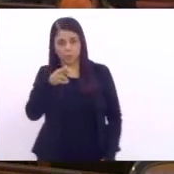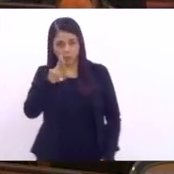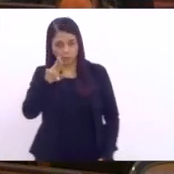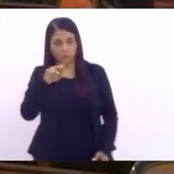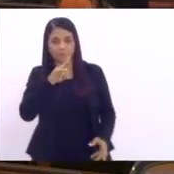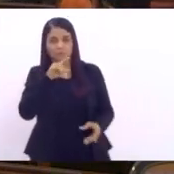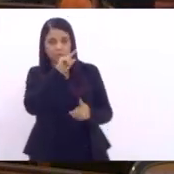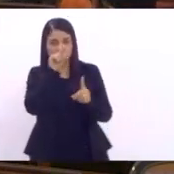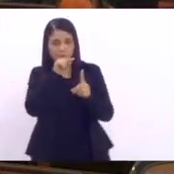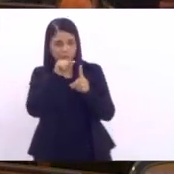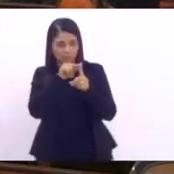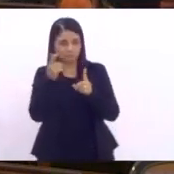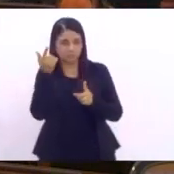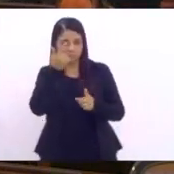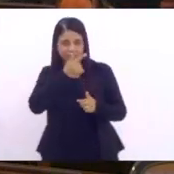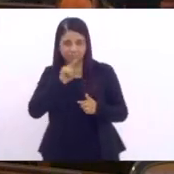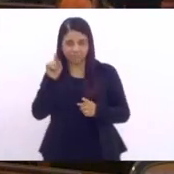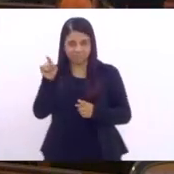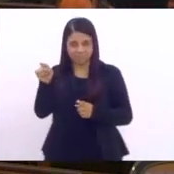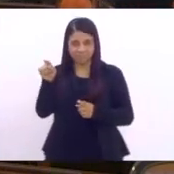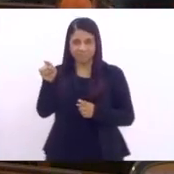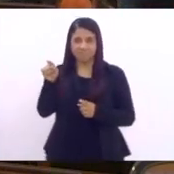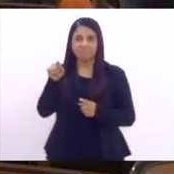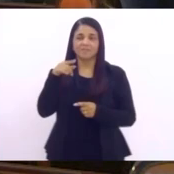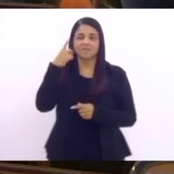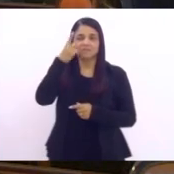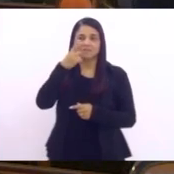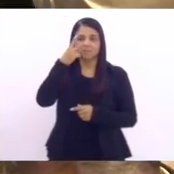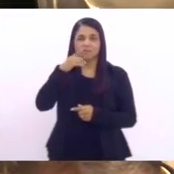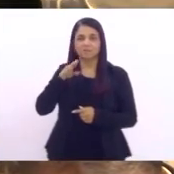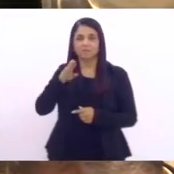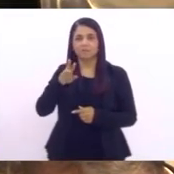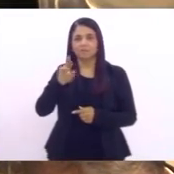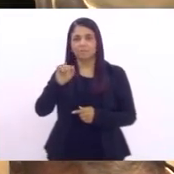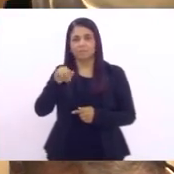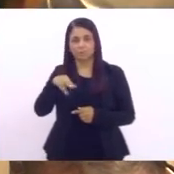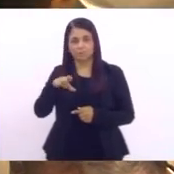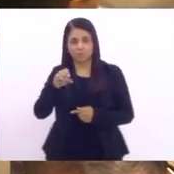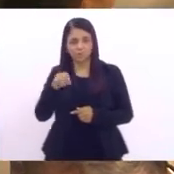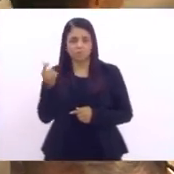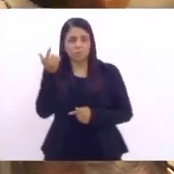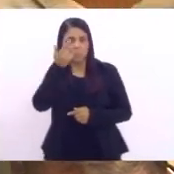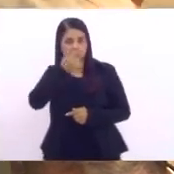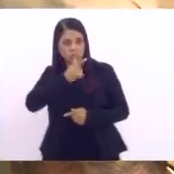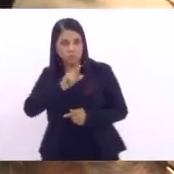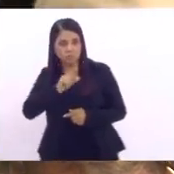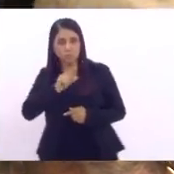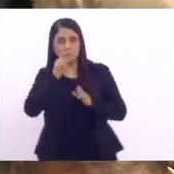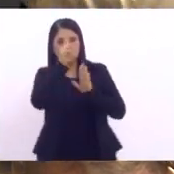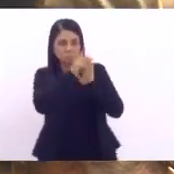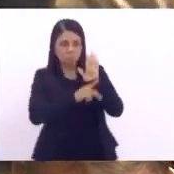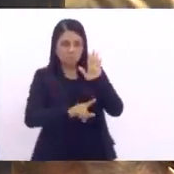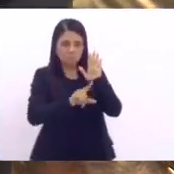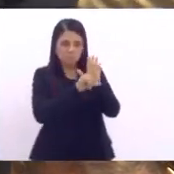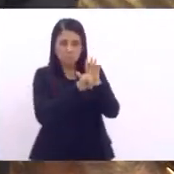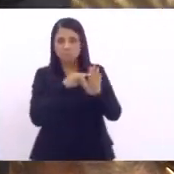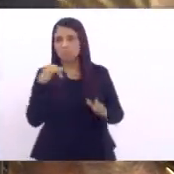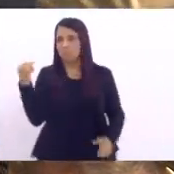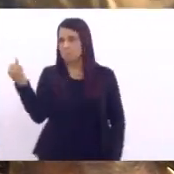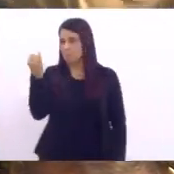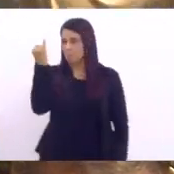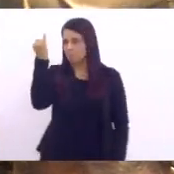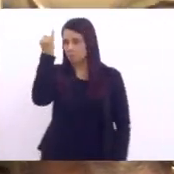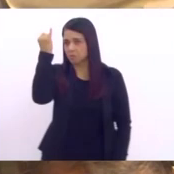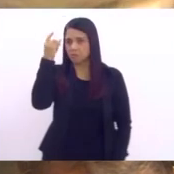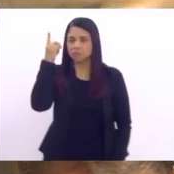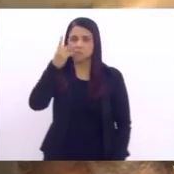fala do deputado Bruno Douauri, que conseguiu aqui trazer esse projeto de extrema importância para a política habitacional do Estado do Rio de